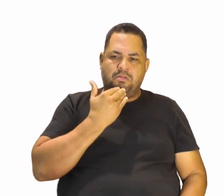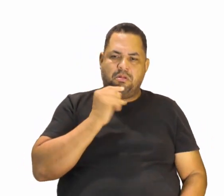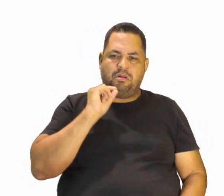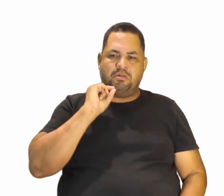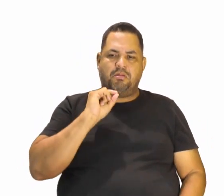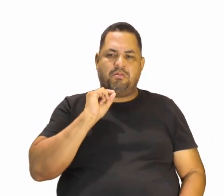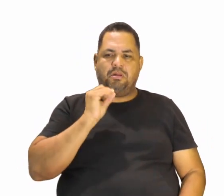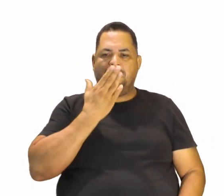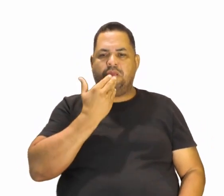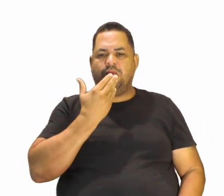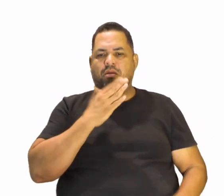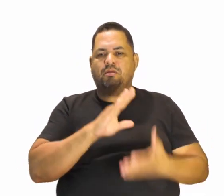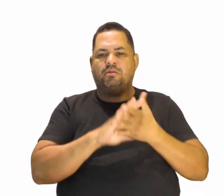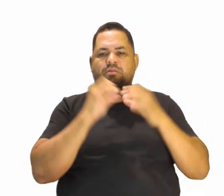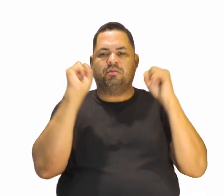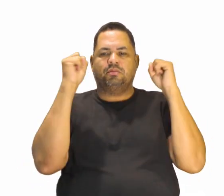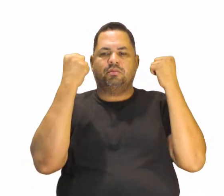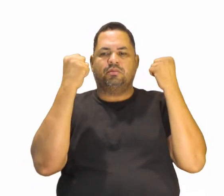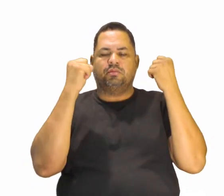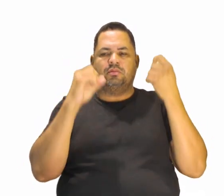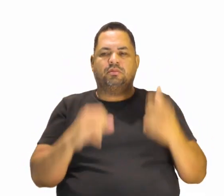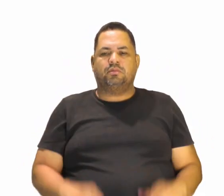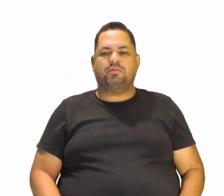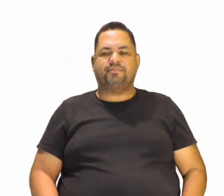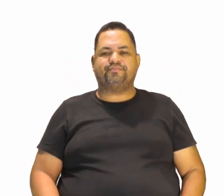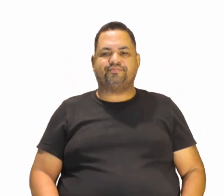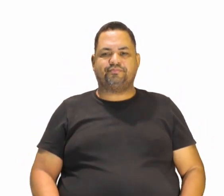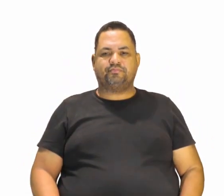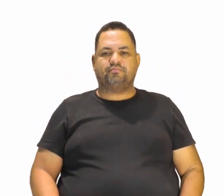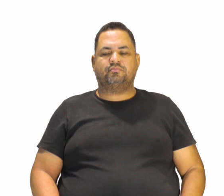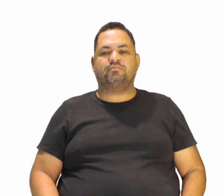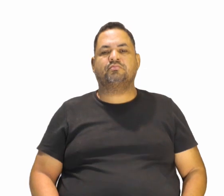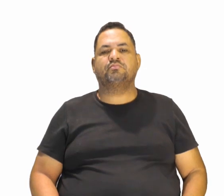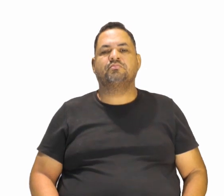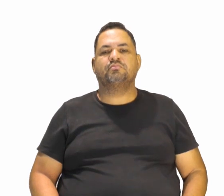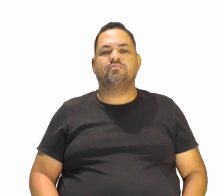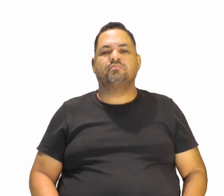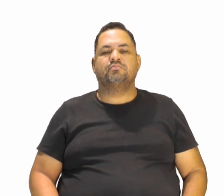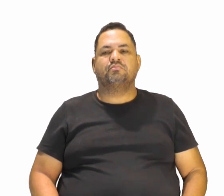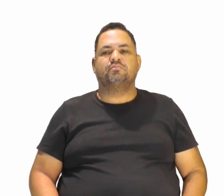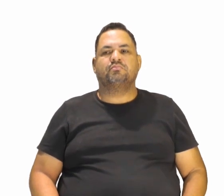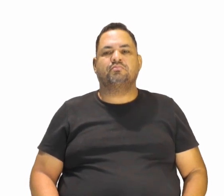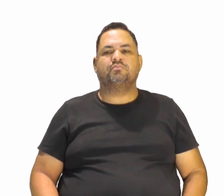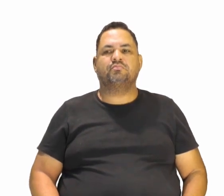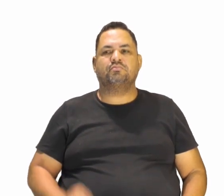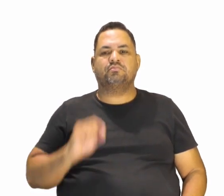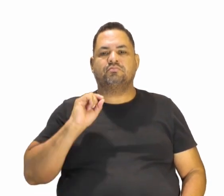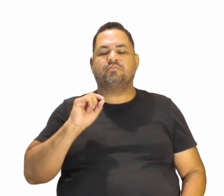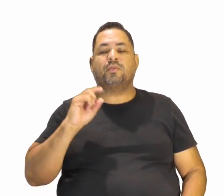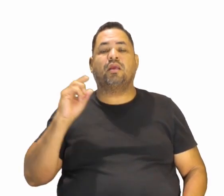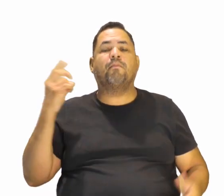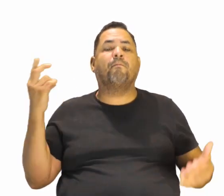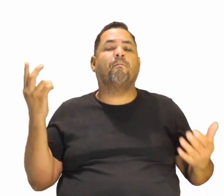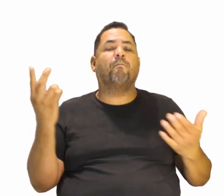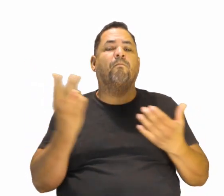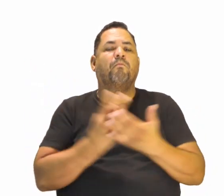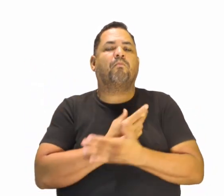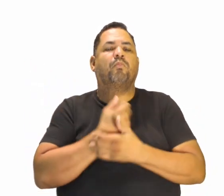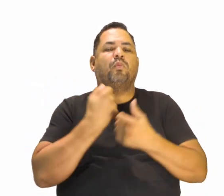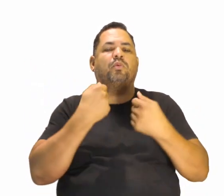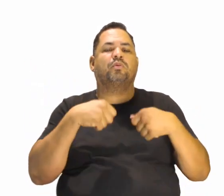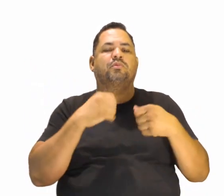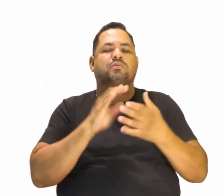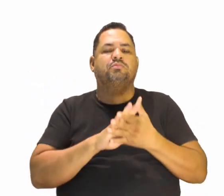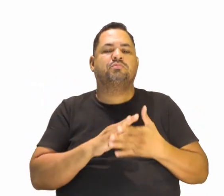prof? Com alimentação, com exercício e, em especial, com exercício físico. E o que isso pode causar na cabeça dessa